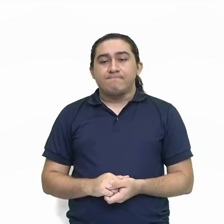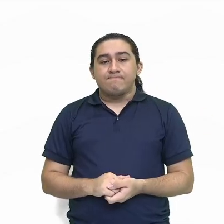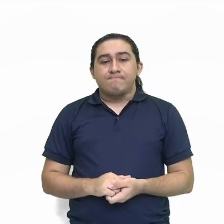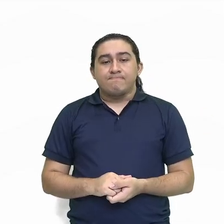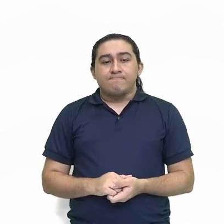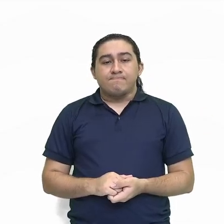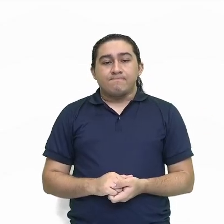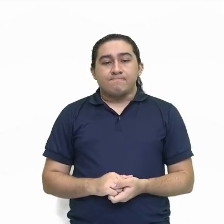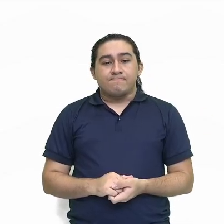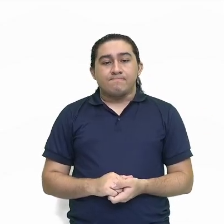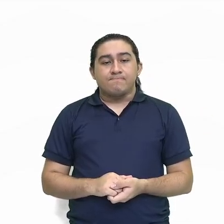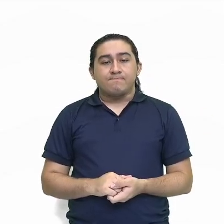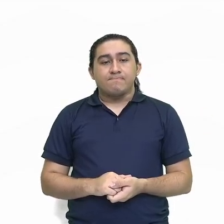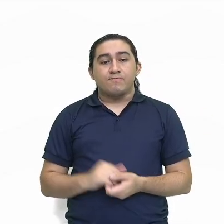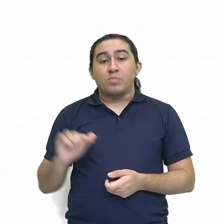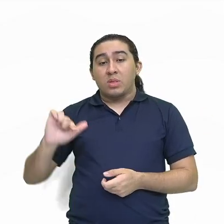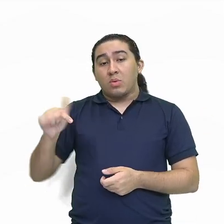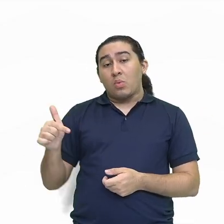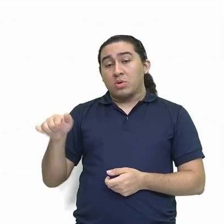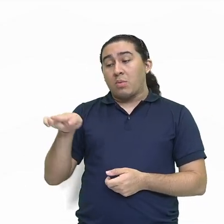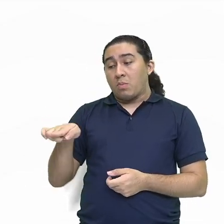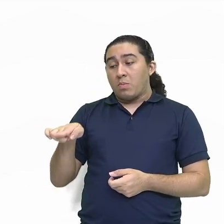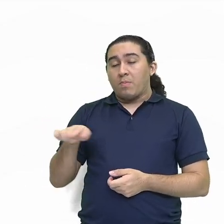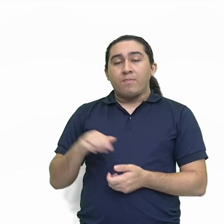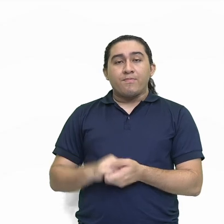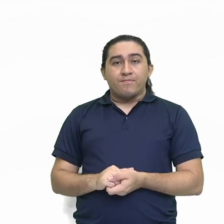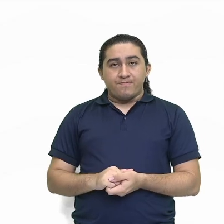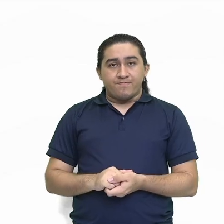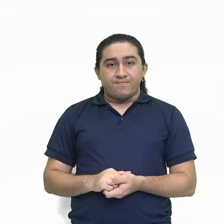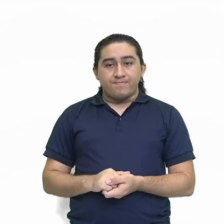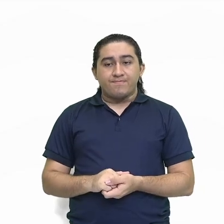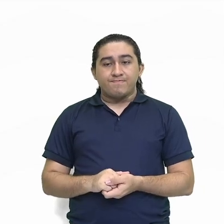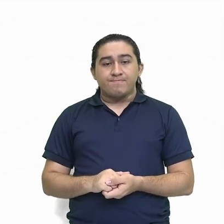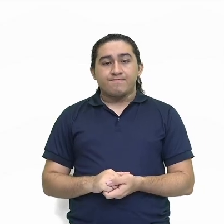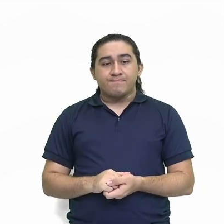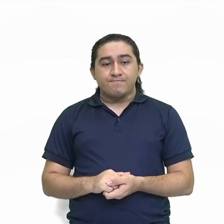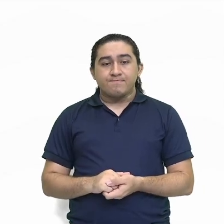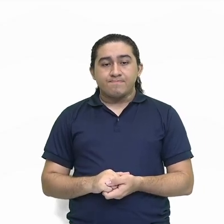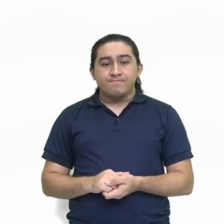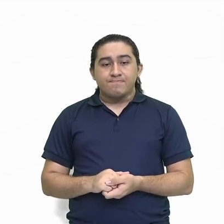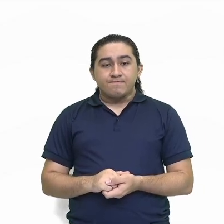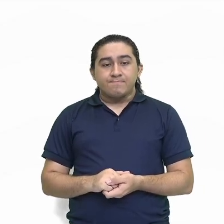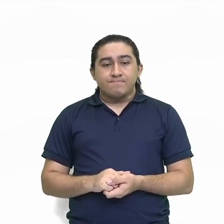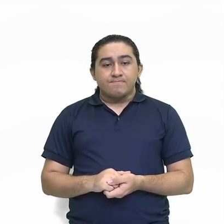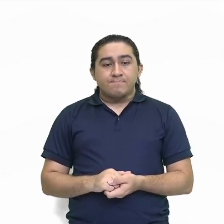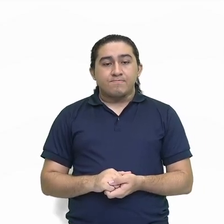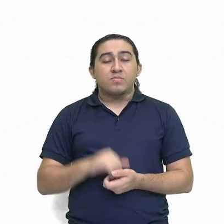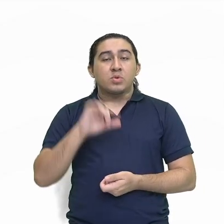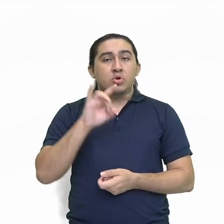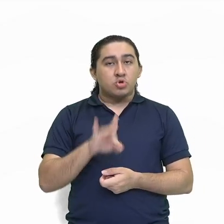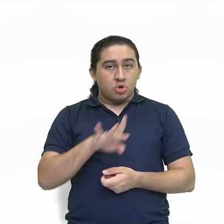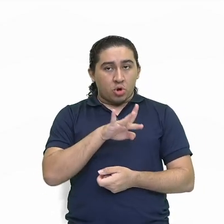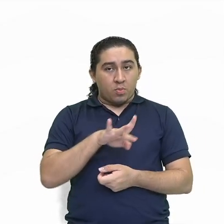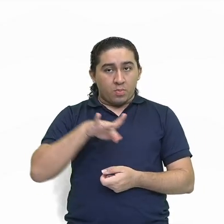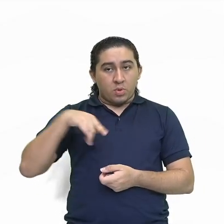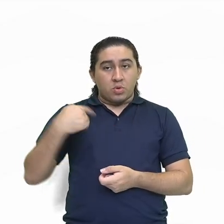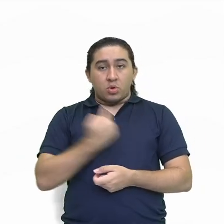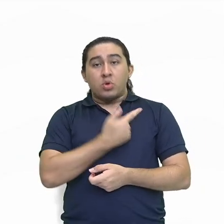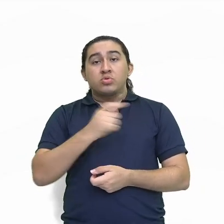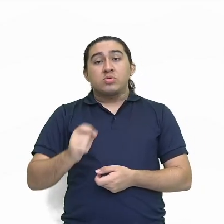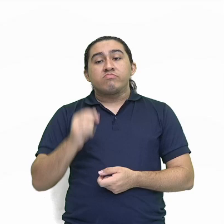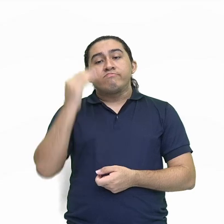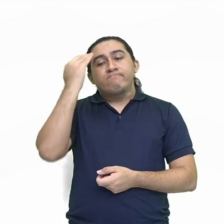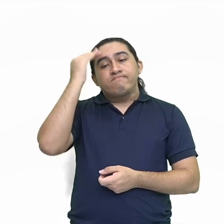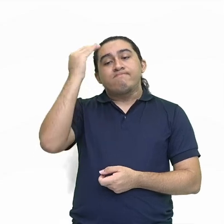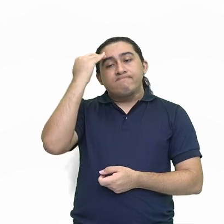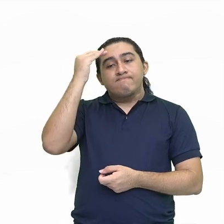E trouxe muita alegria a toda a tribo. Então, é só para a gente